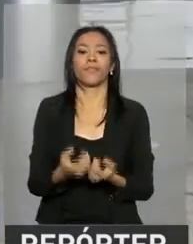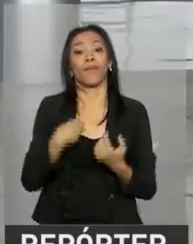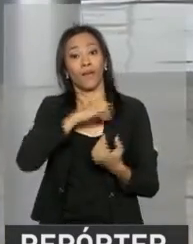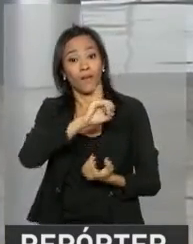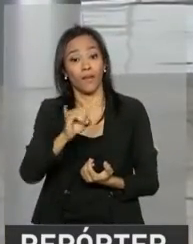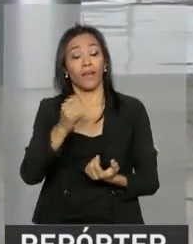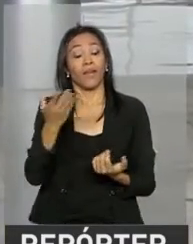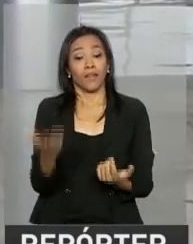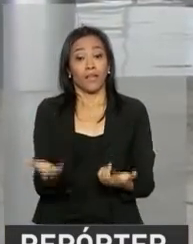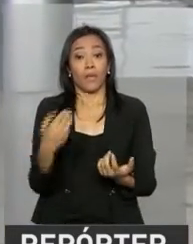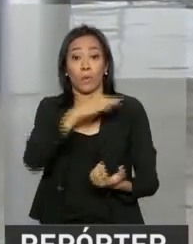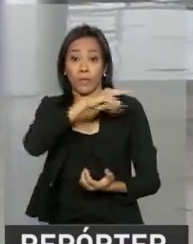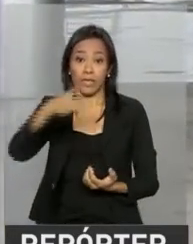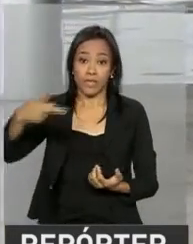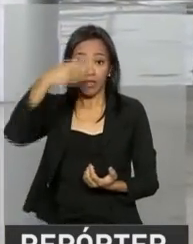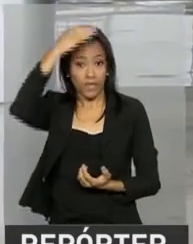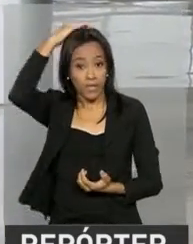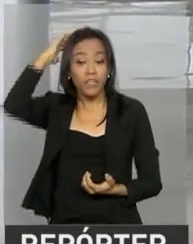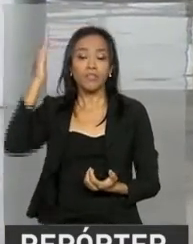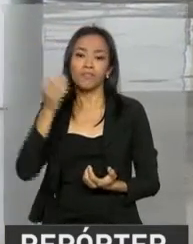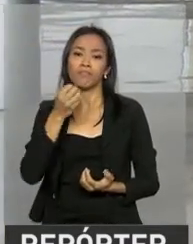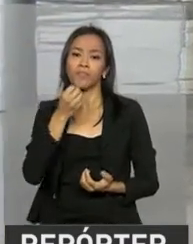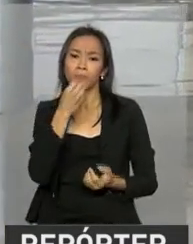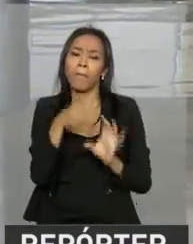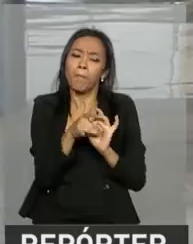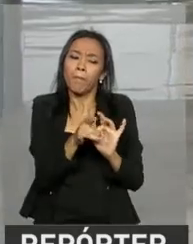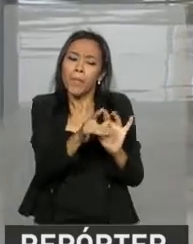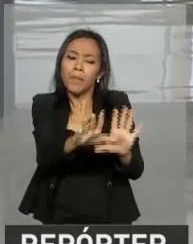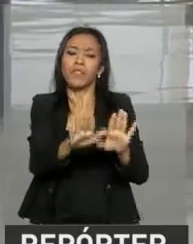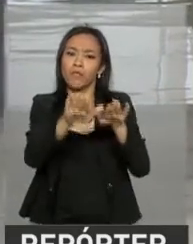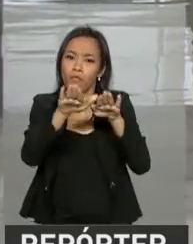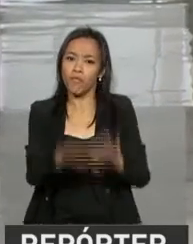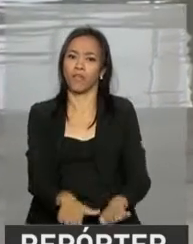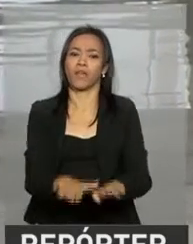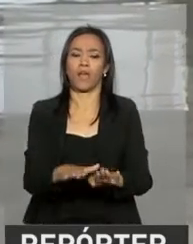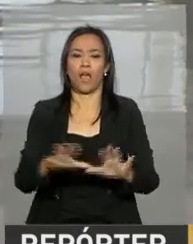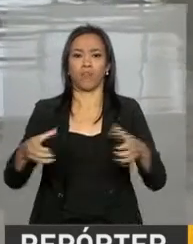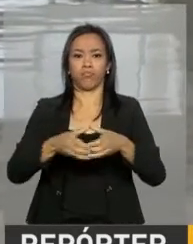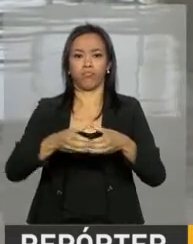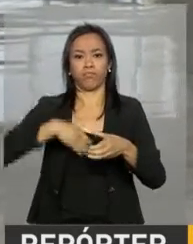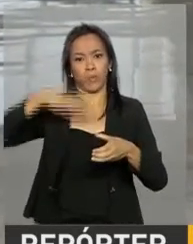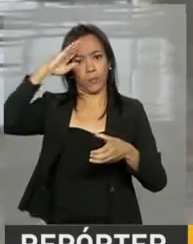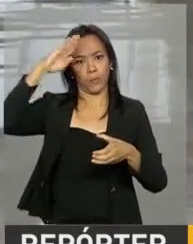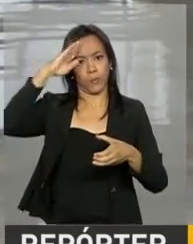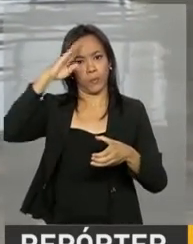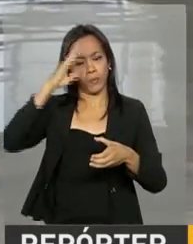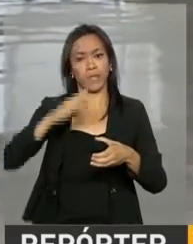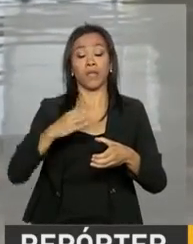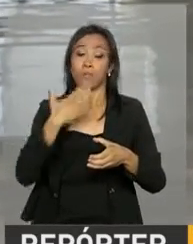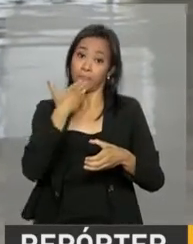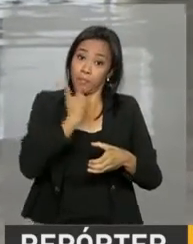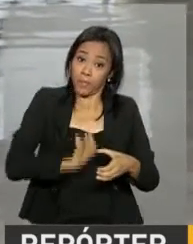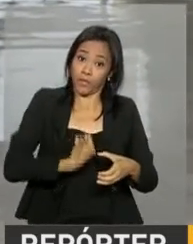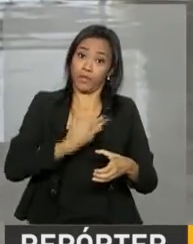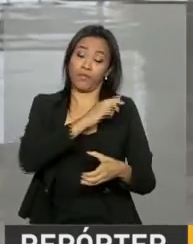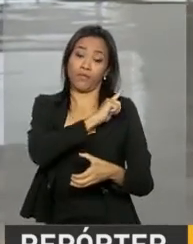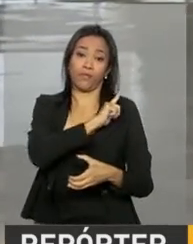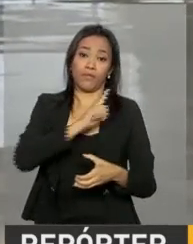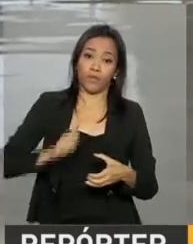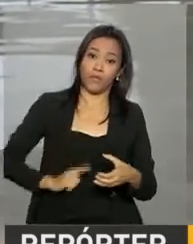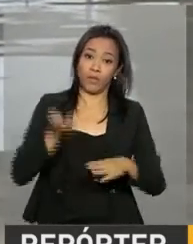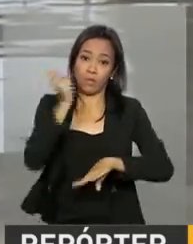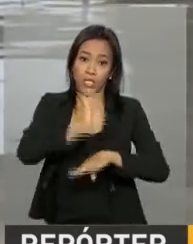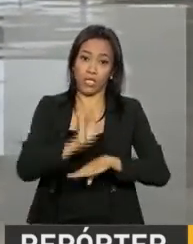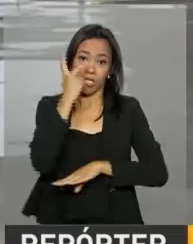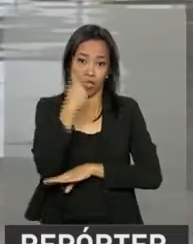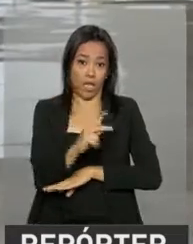presidente em exercício michel temer autorizou a prorrogação da permanência dessas tropas depois de um pedido do governador do estado do rio